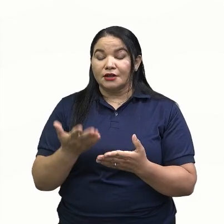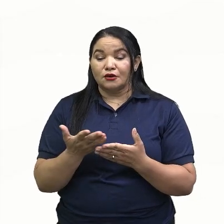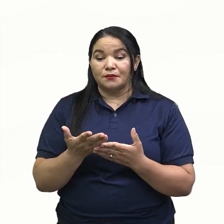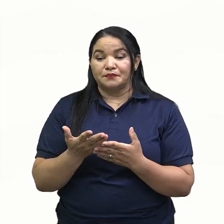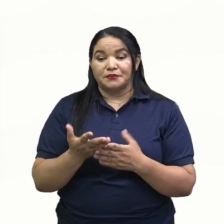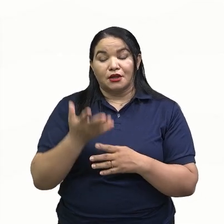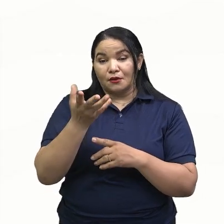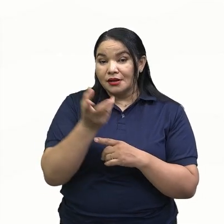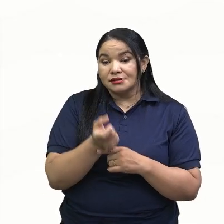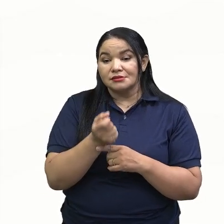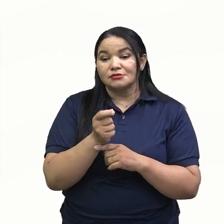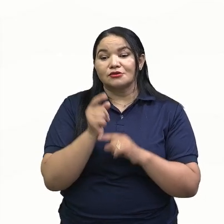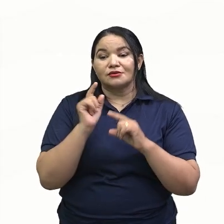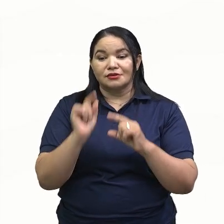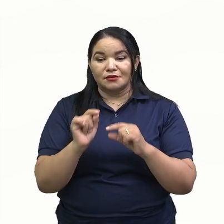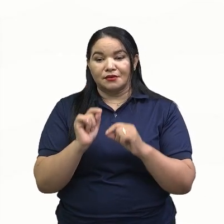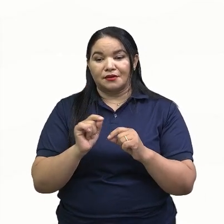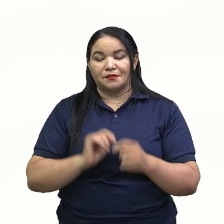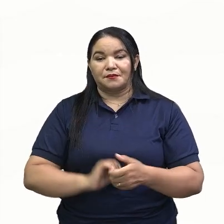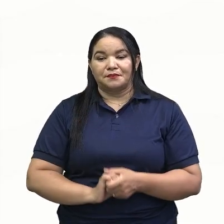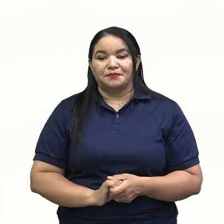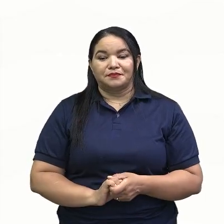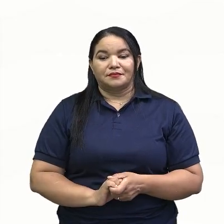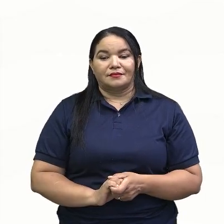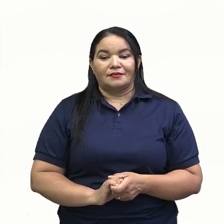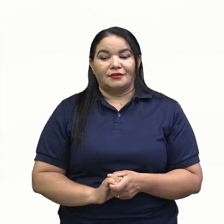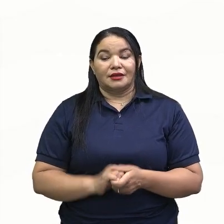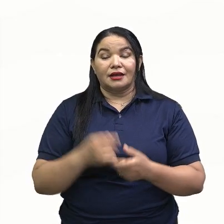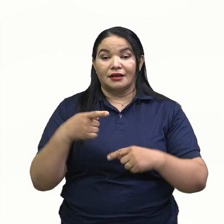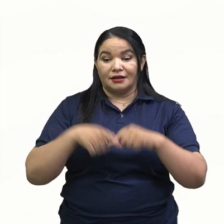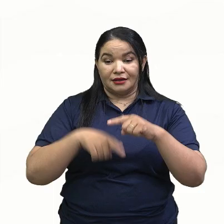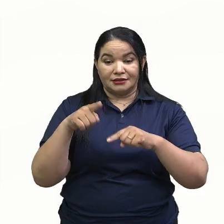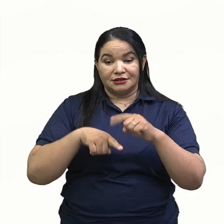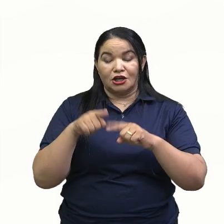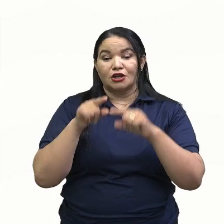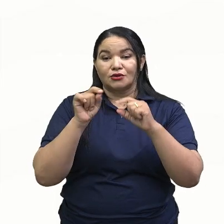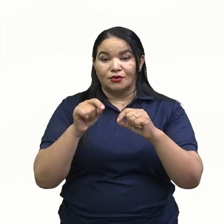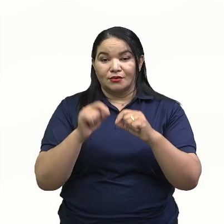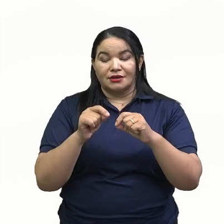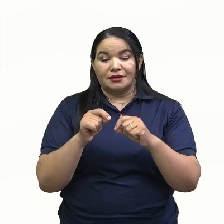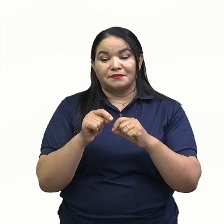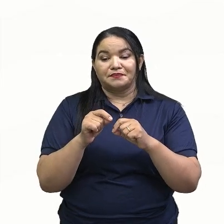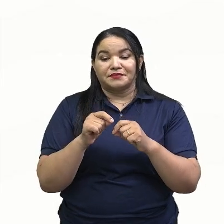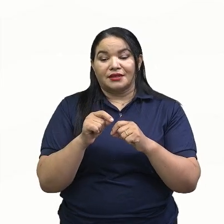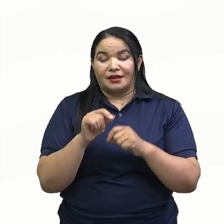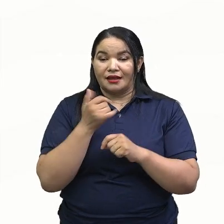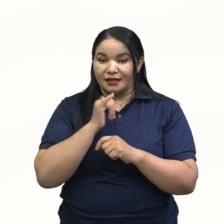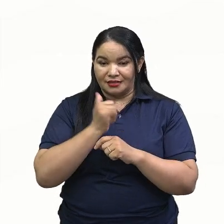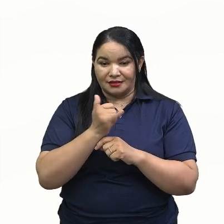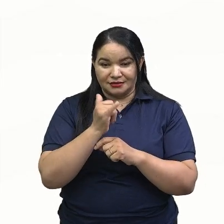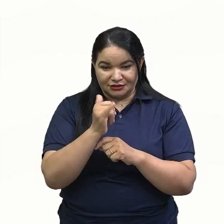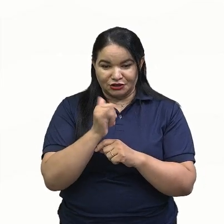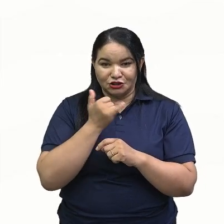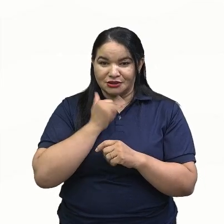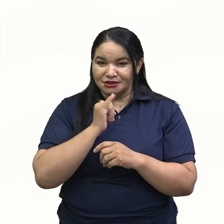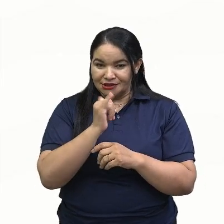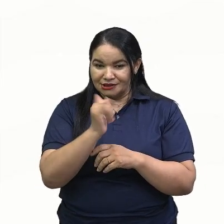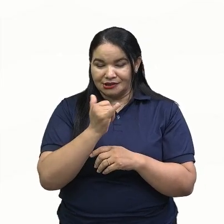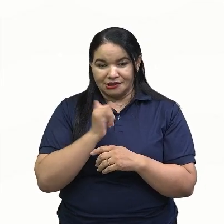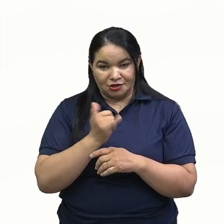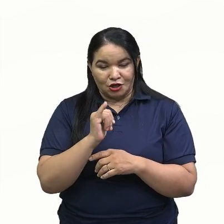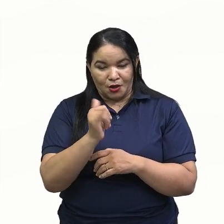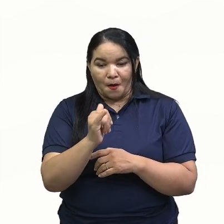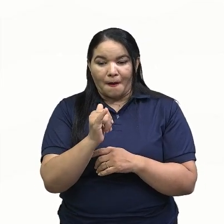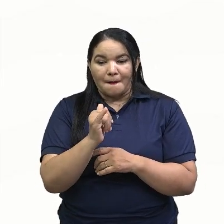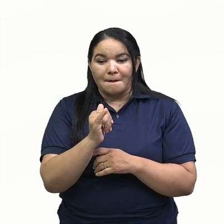receptores são dispositivos que transformam a energia elétrica,